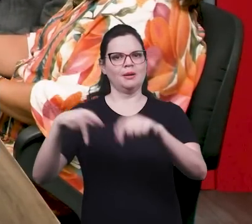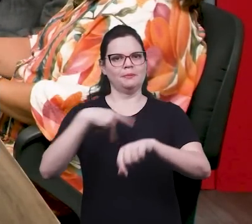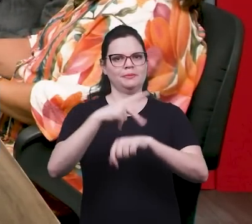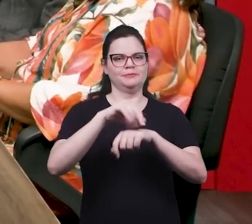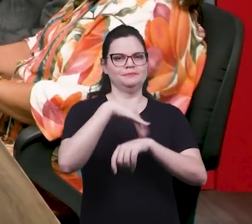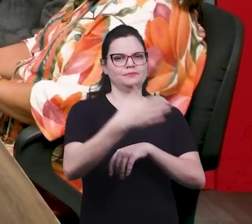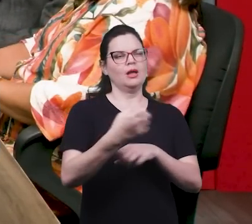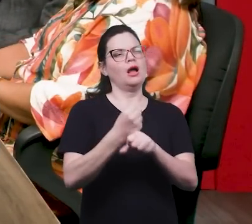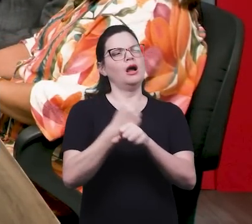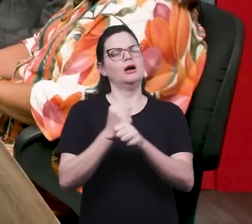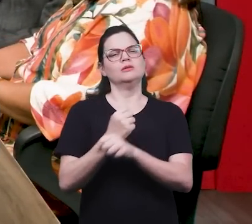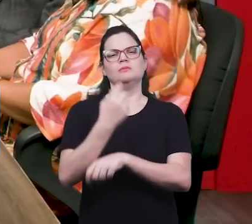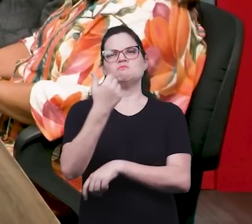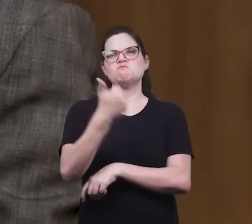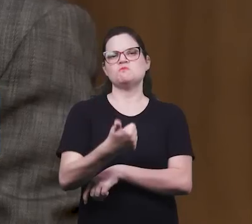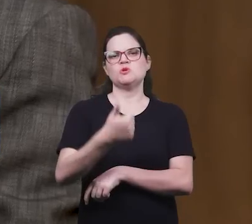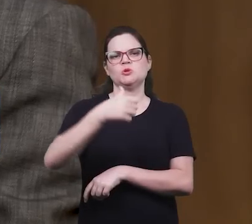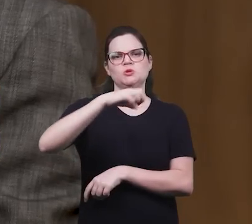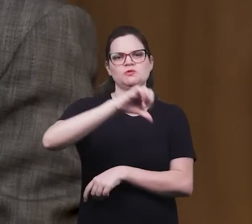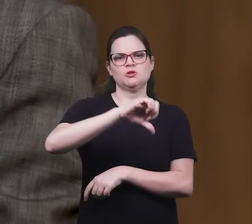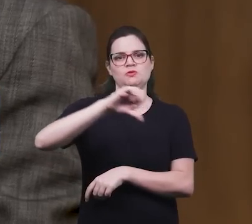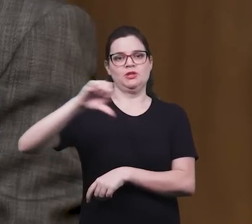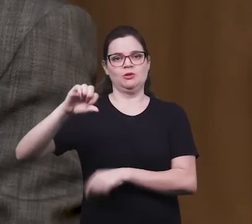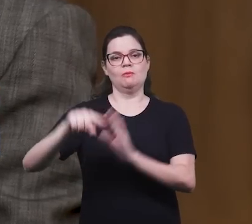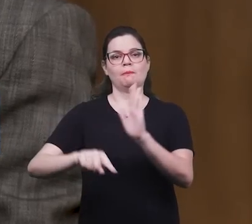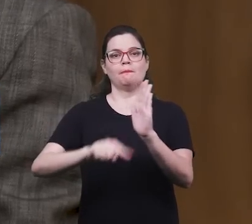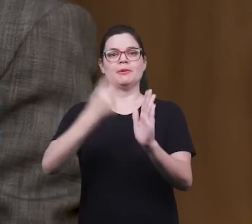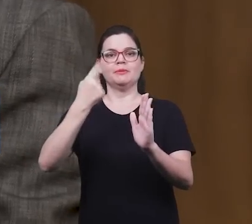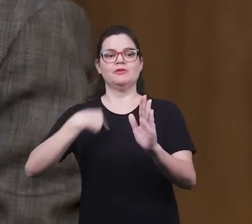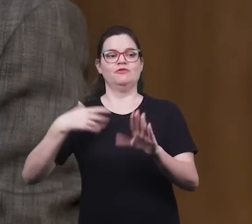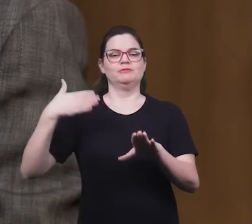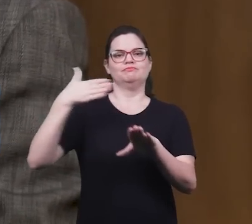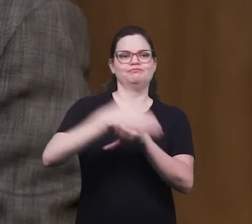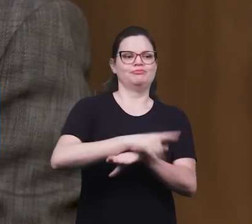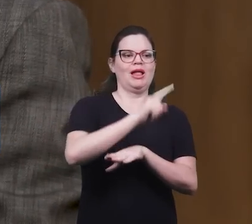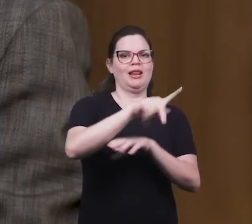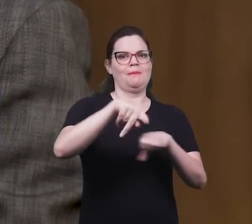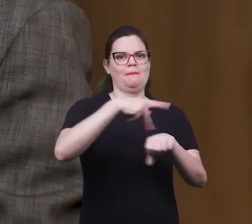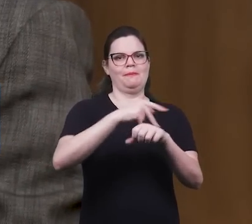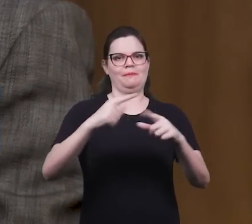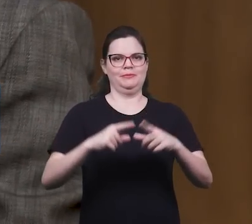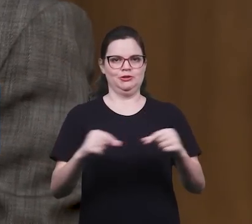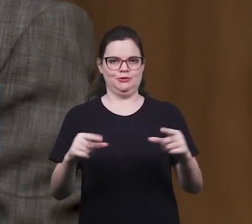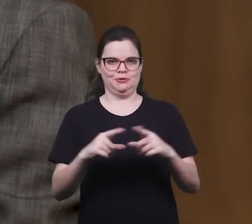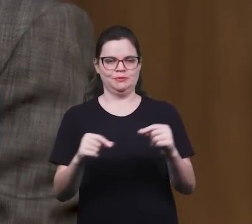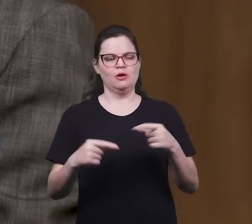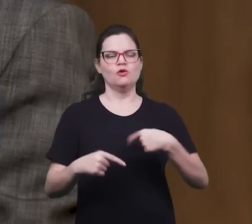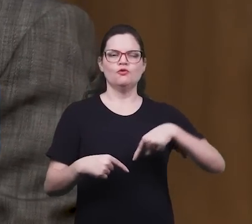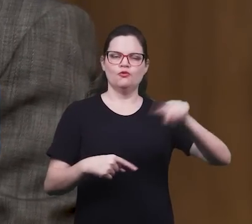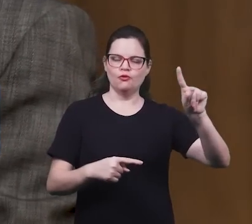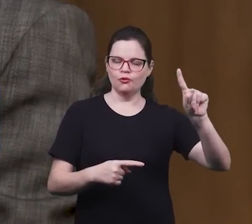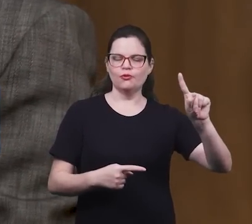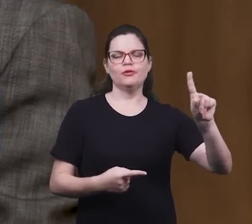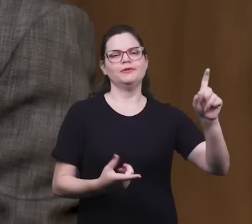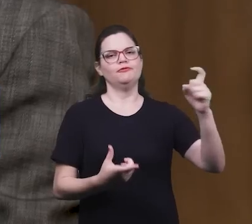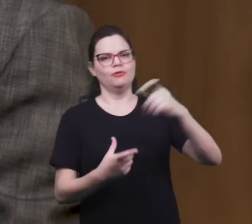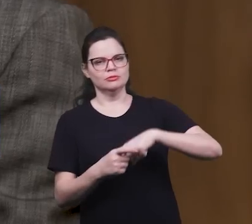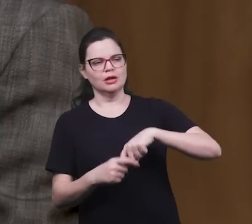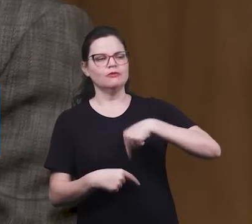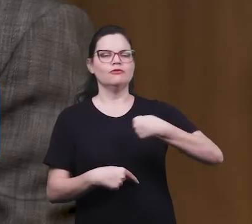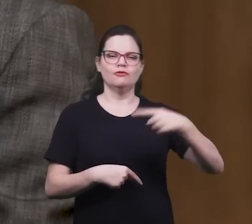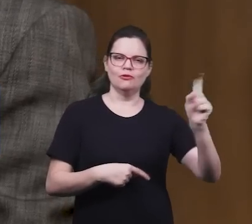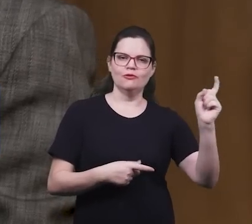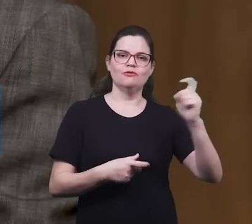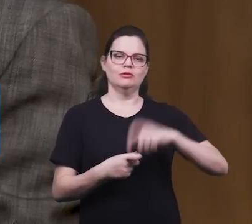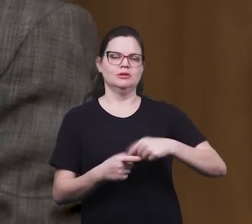em 1999 que eu fui ao Japão pela primeira vez. Aí dando início às igrejas no Japão, voltei lá várias vezes, né, para